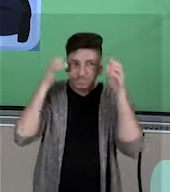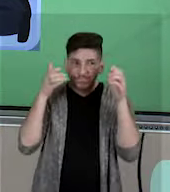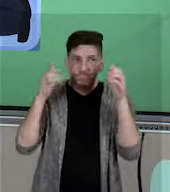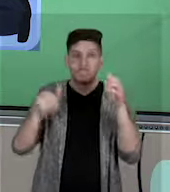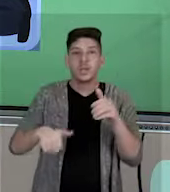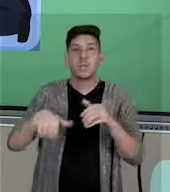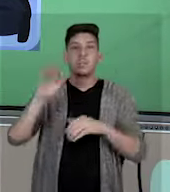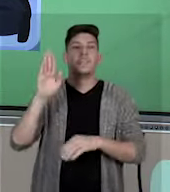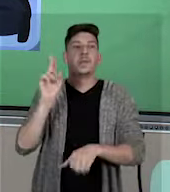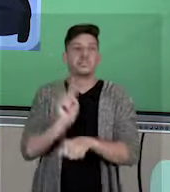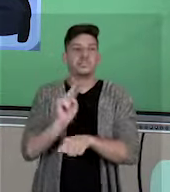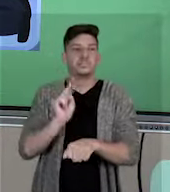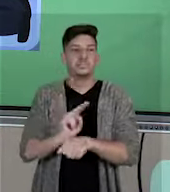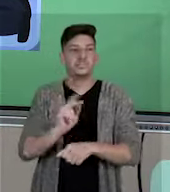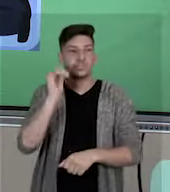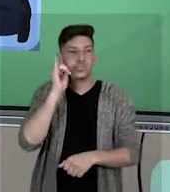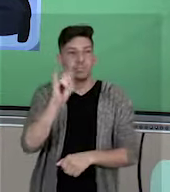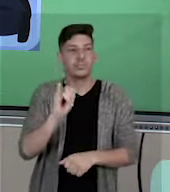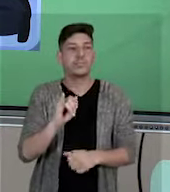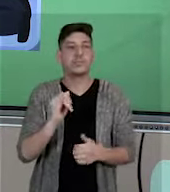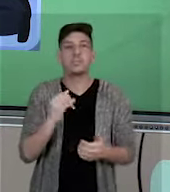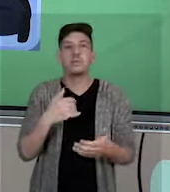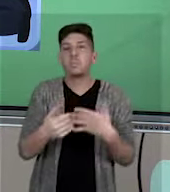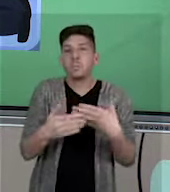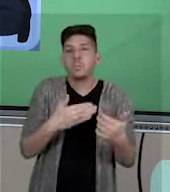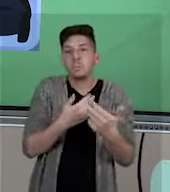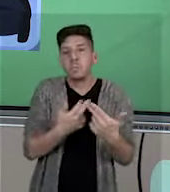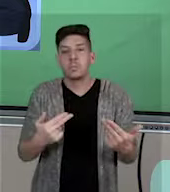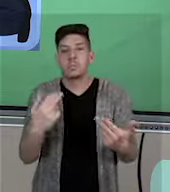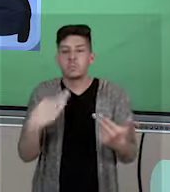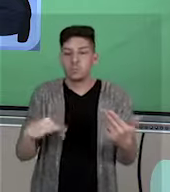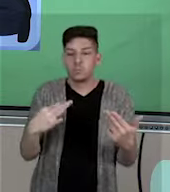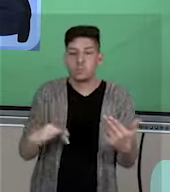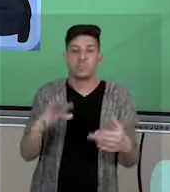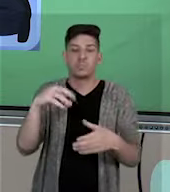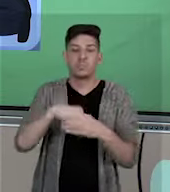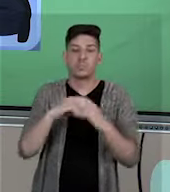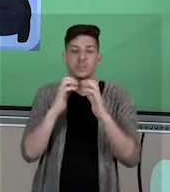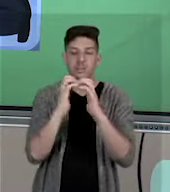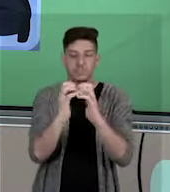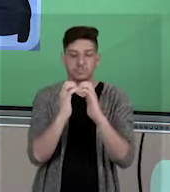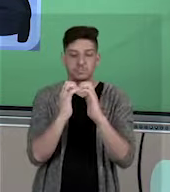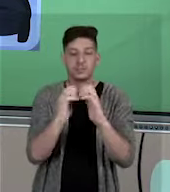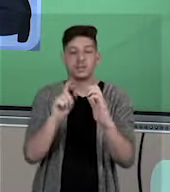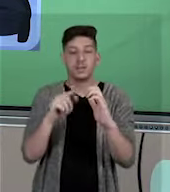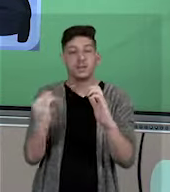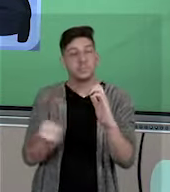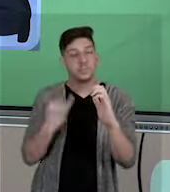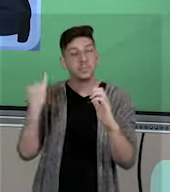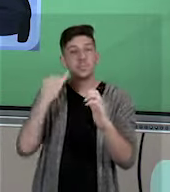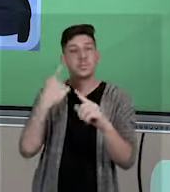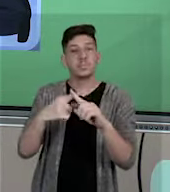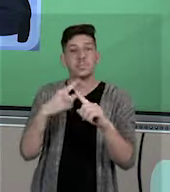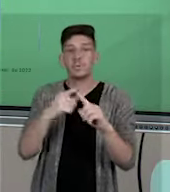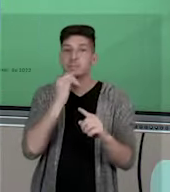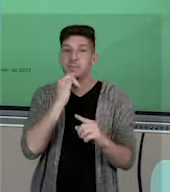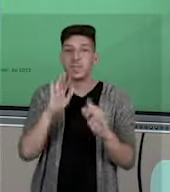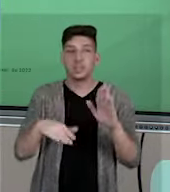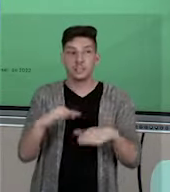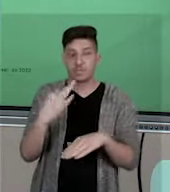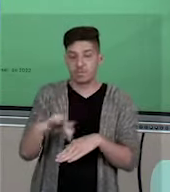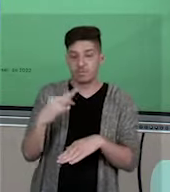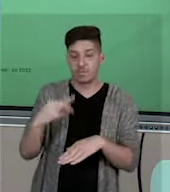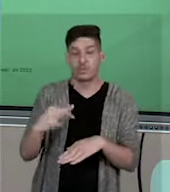tem para evitar de ter qualquer tipo de fratura nessa região do crânio. E isso é muito importante porque a fratura não precisa ser uma fratura que